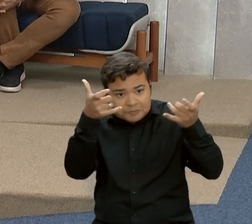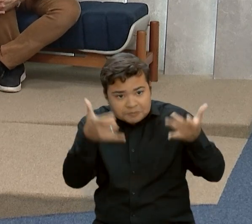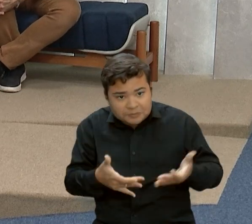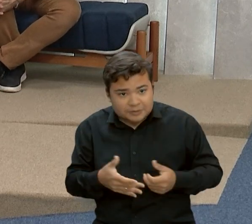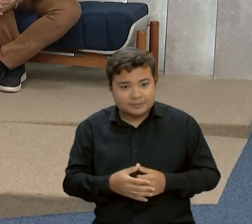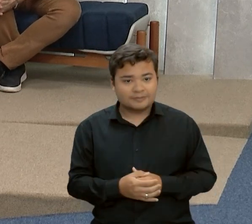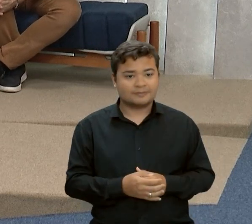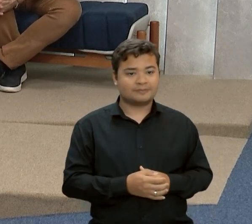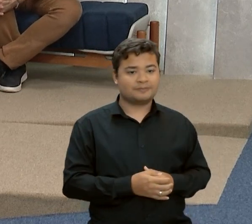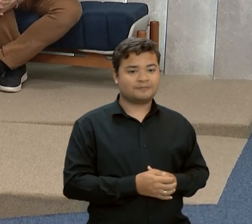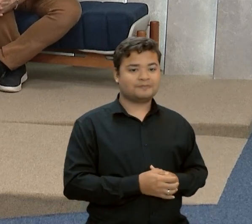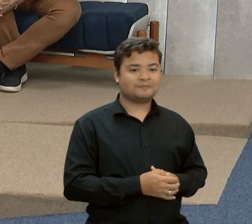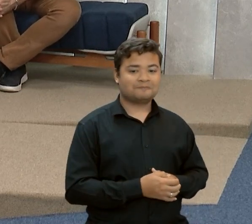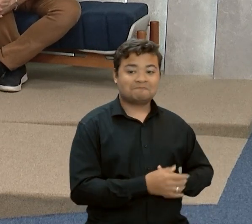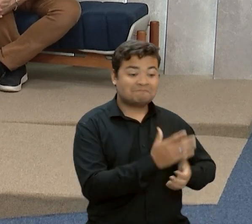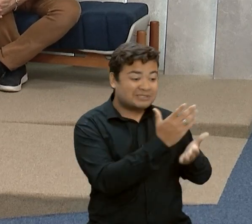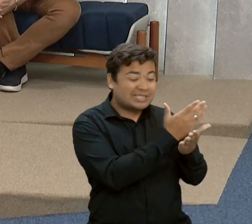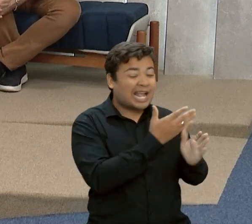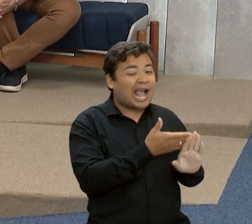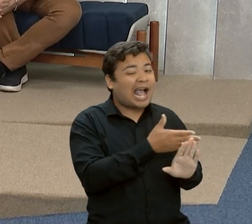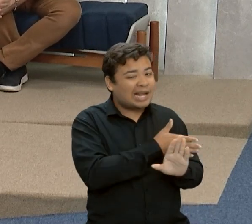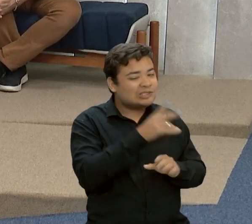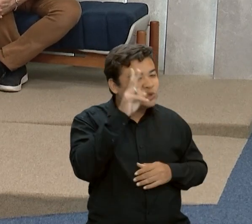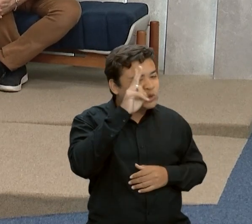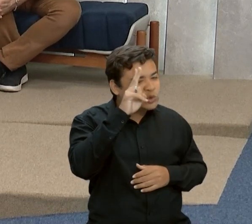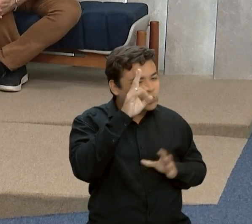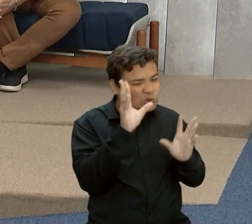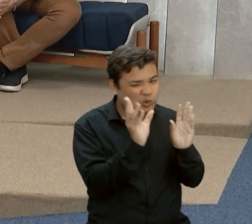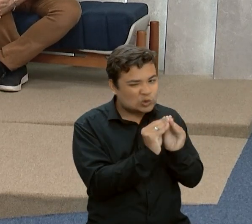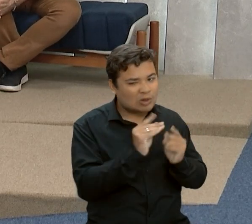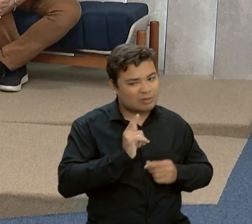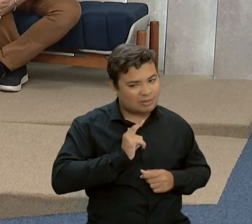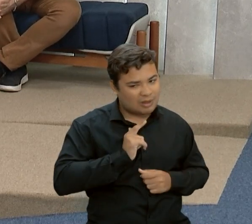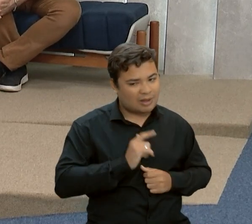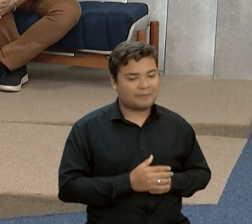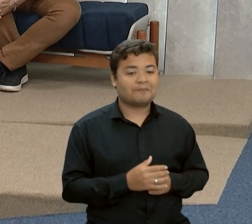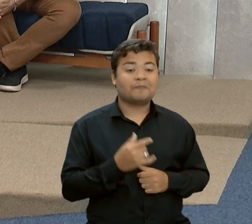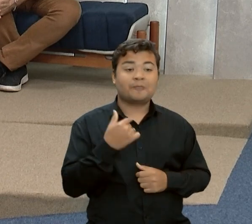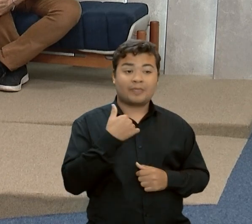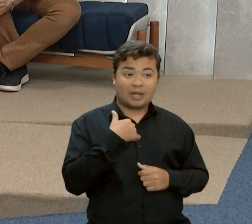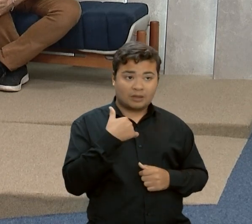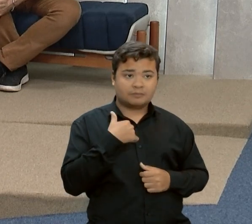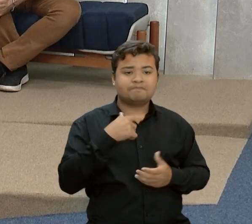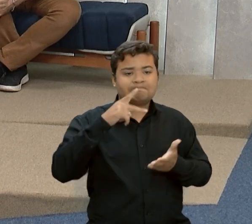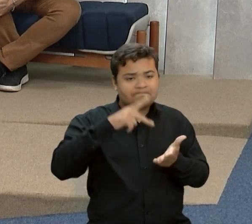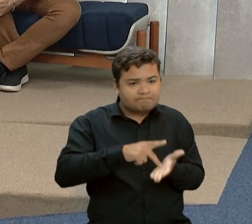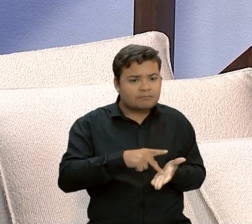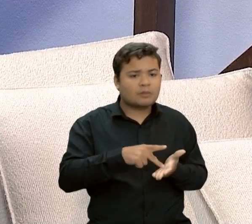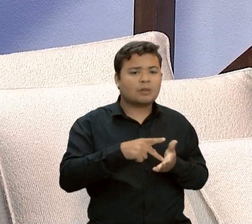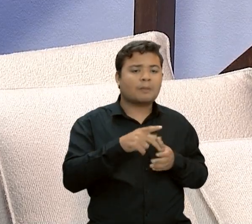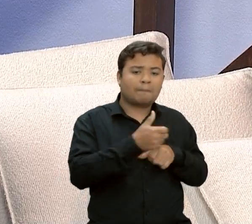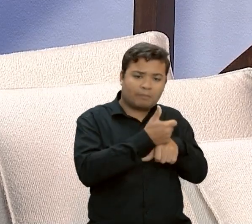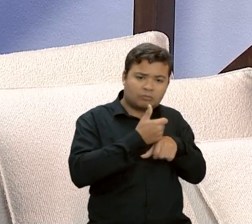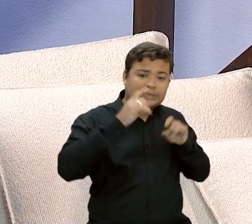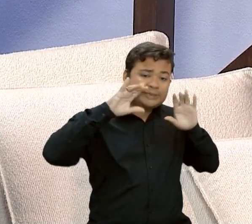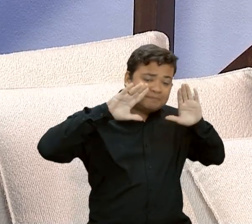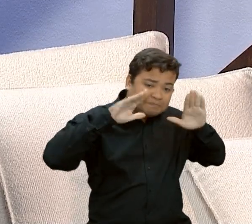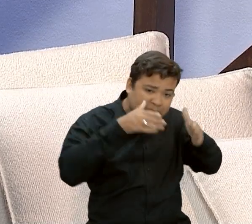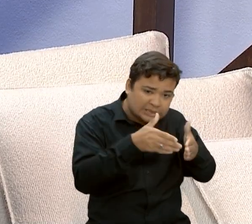uma historinha antes, né? Quando eu fui... A minha especialidade mesmo profissional é